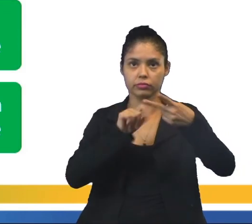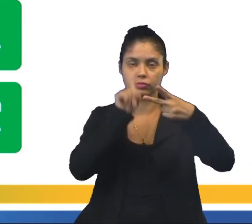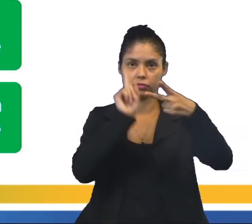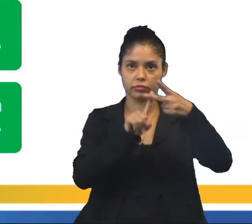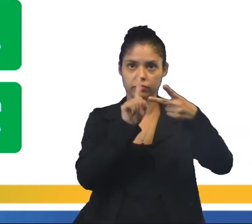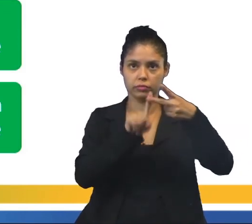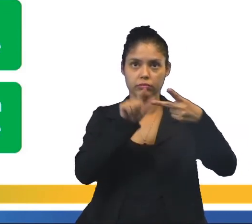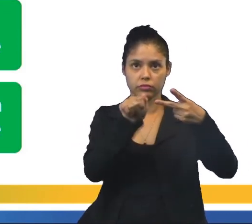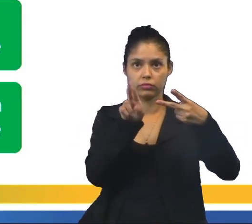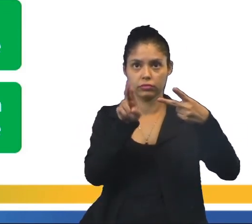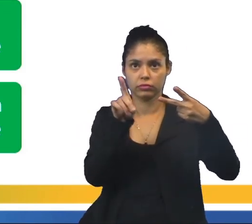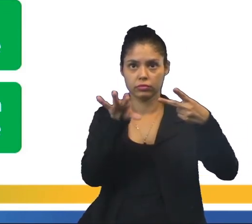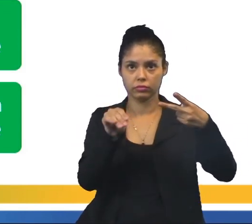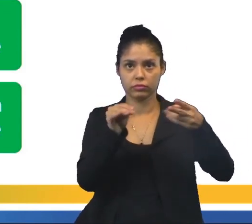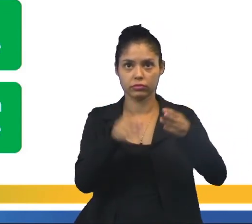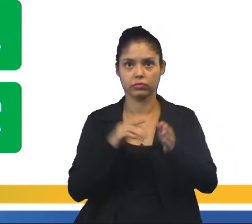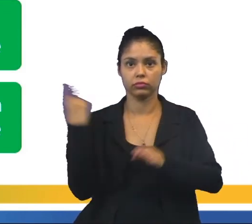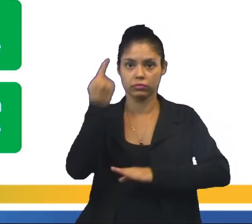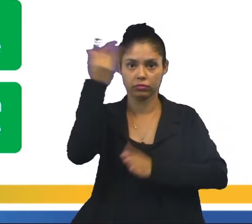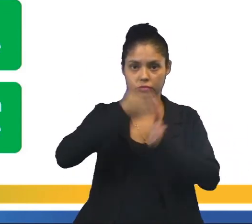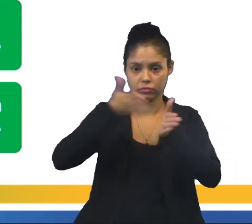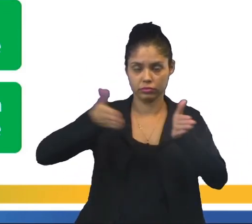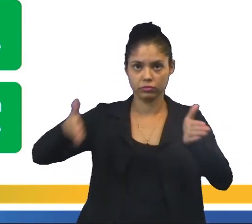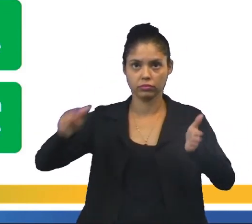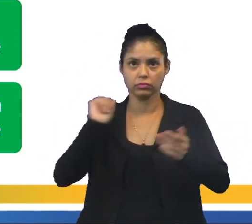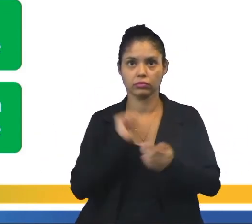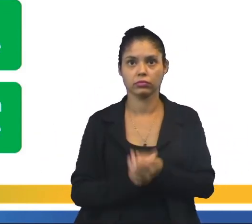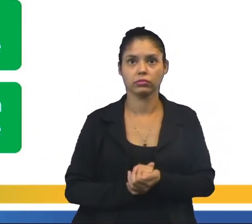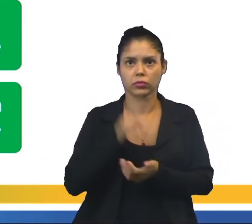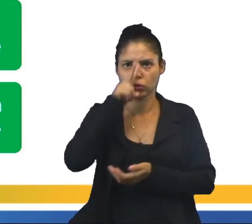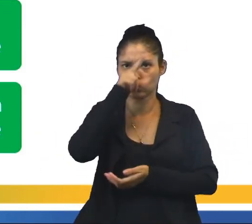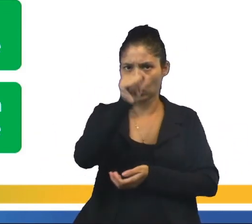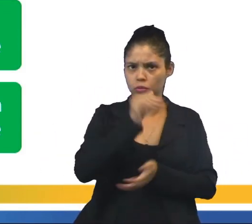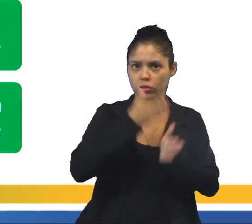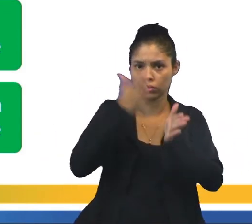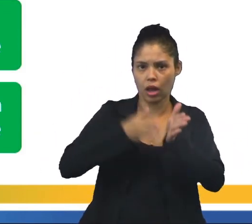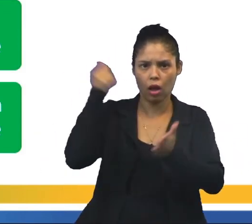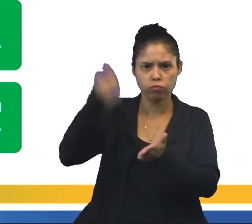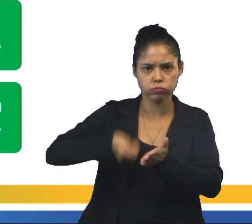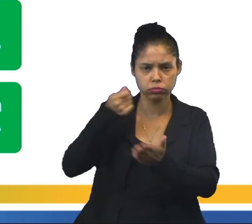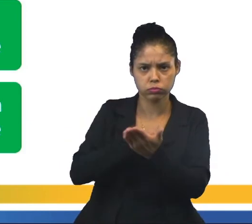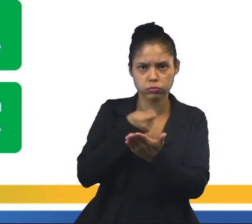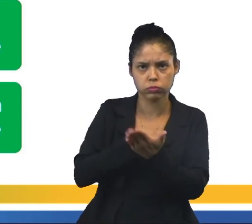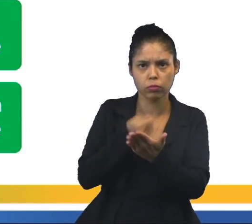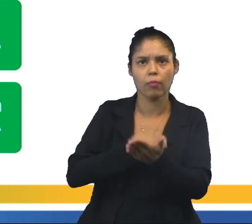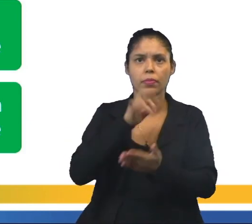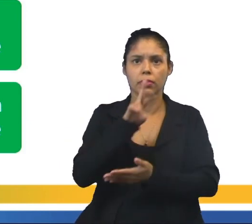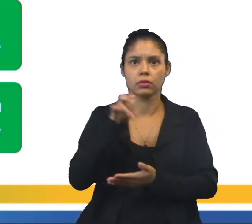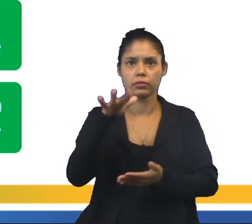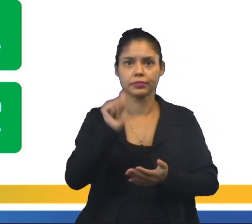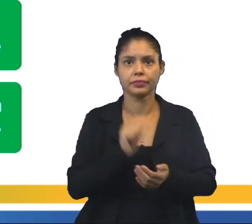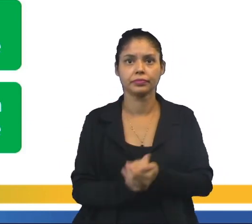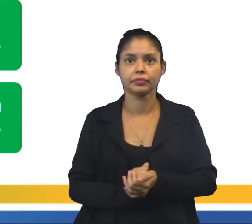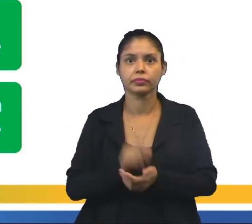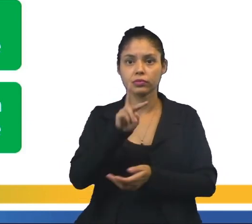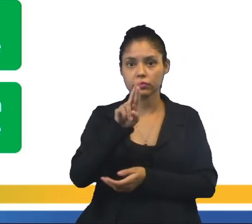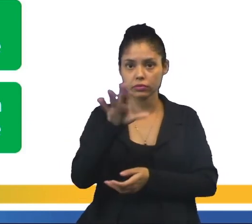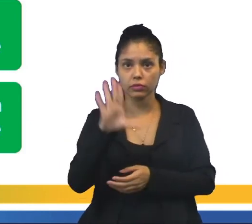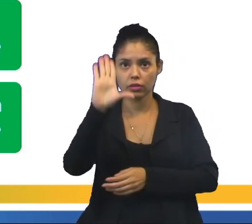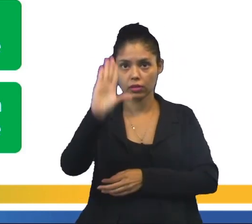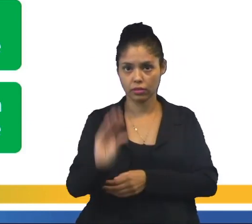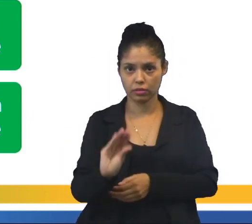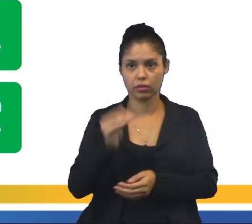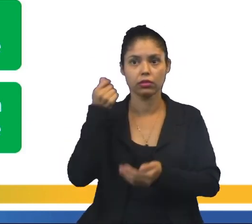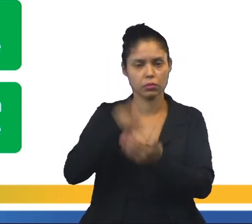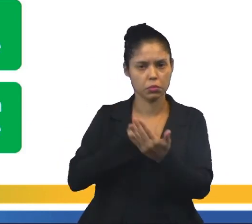baixa frequência, o agudo, alta frequência, o forte, intensidade, né, bem intenso, o fraco,